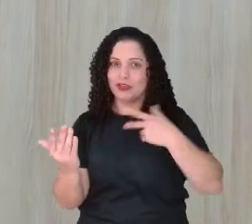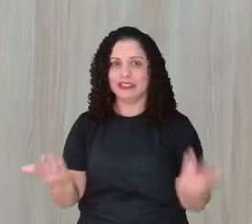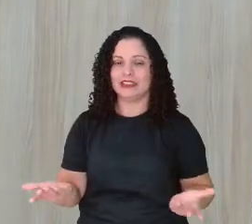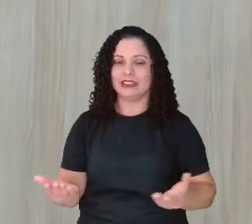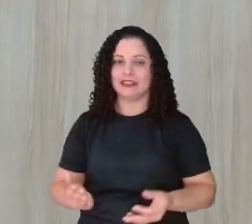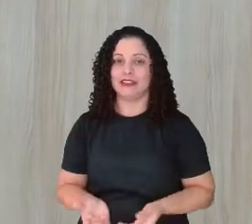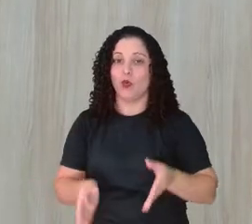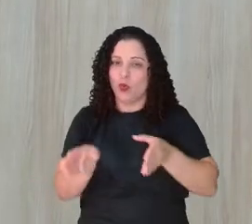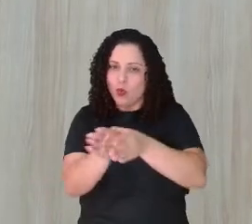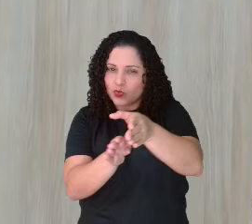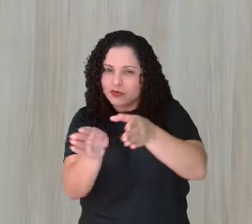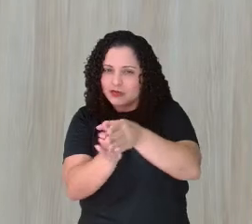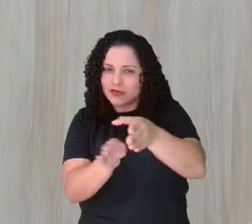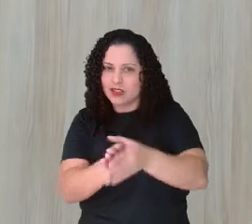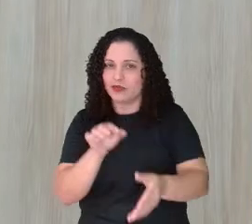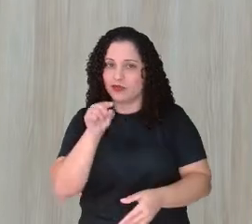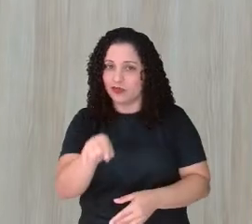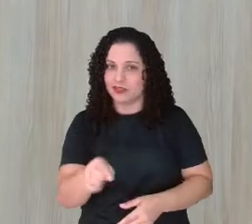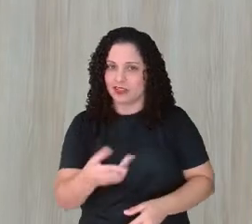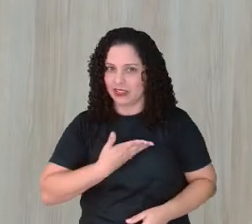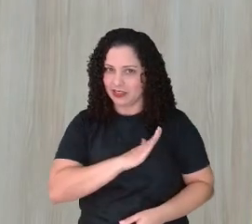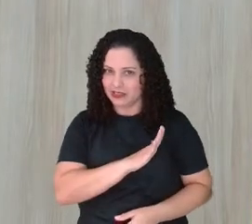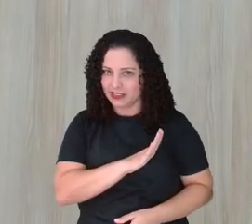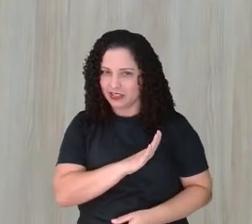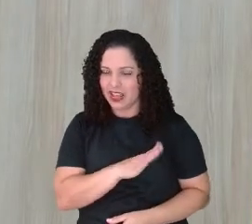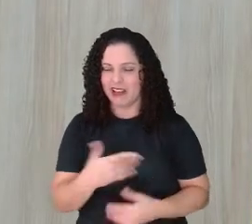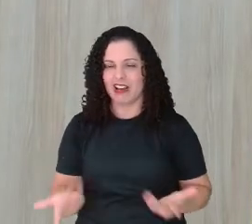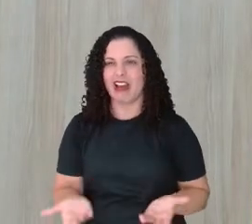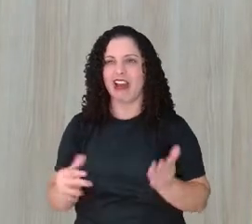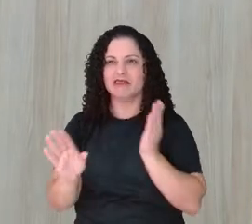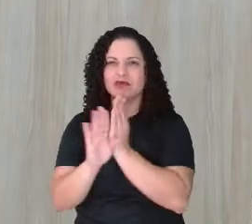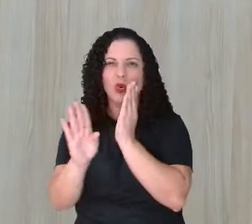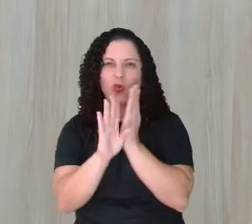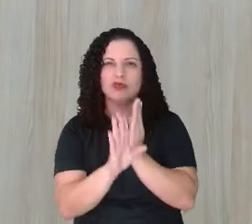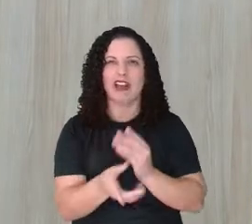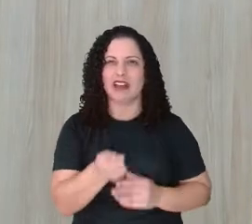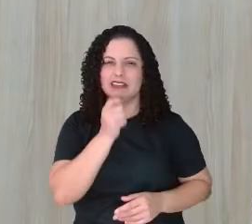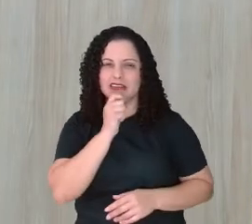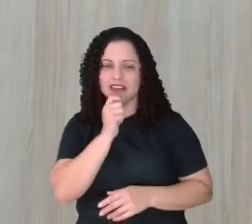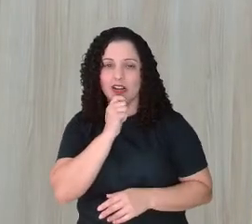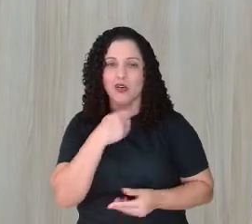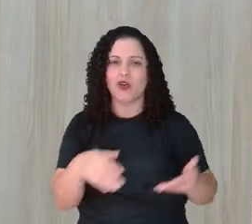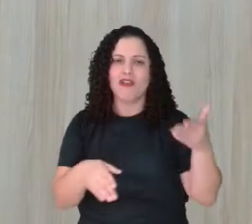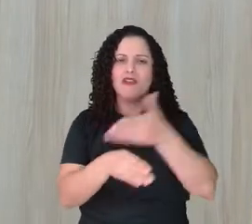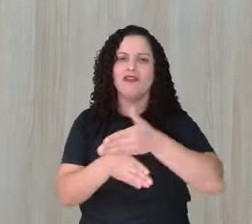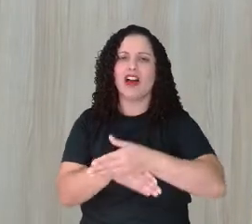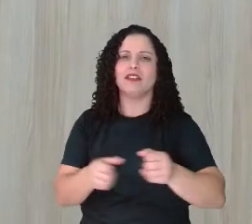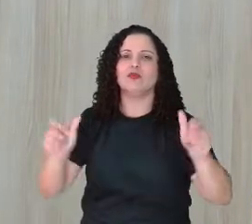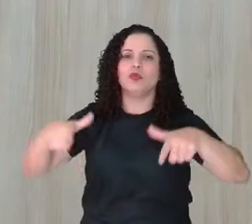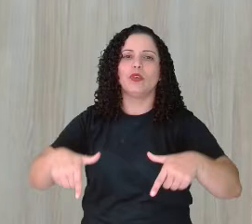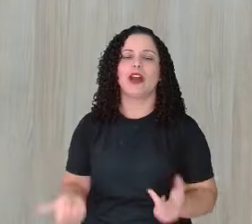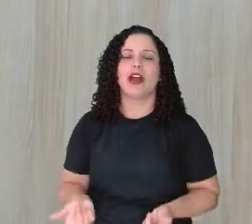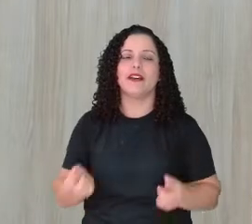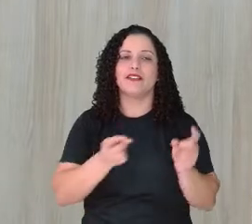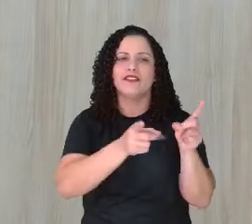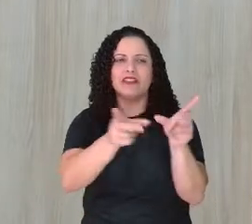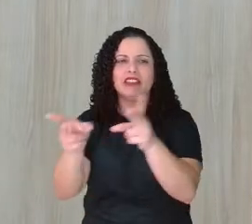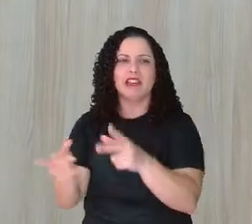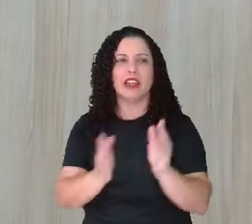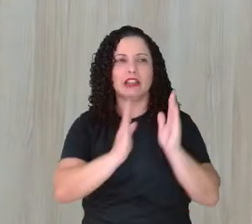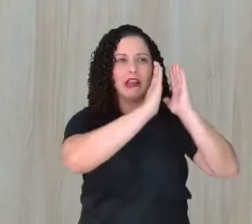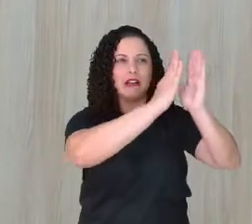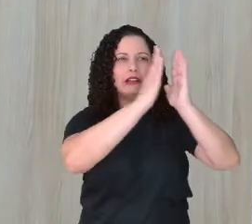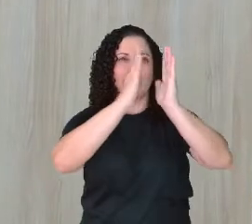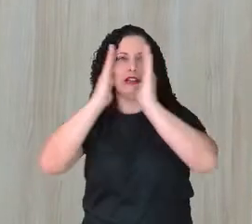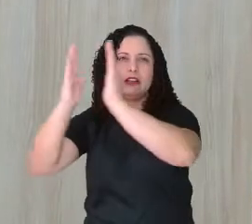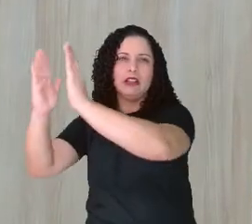dica, se você ainda não encontrou o gosto, procura, vai na livraria, só passeia pelos livros,